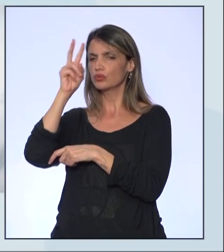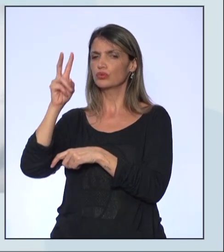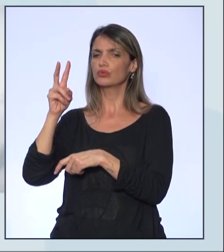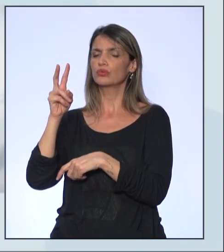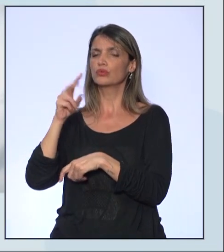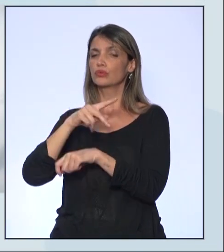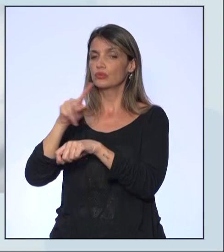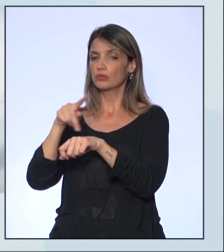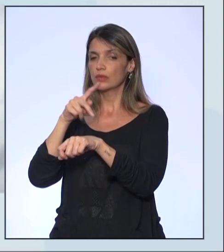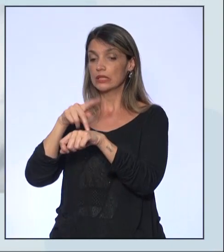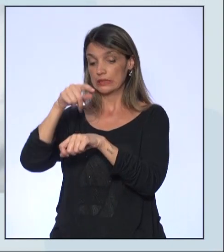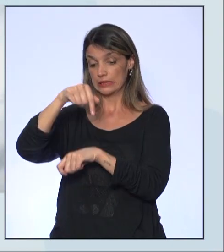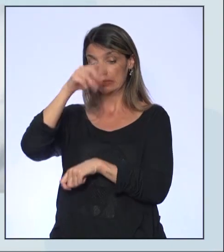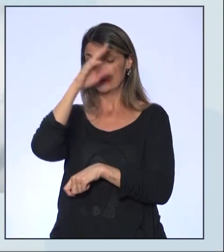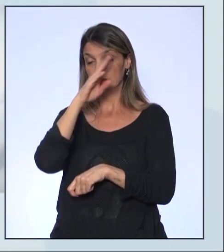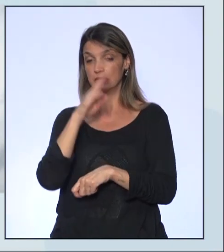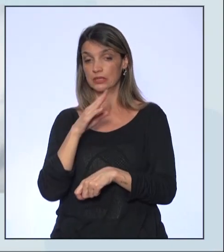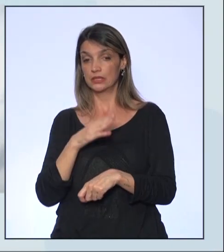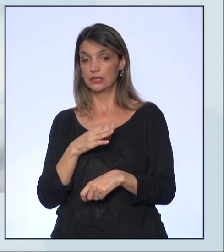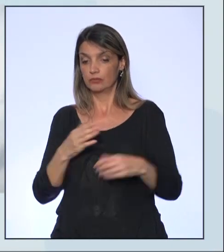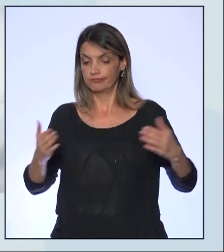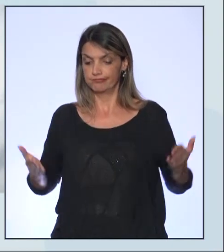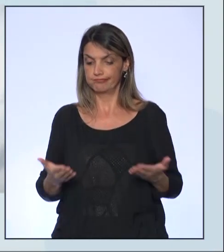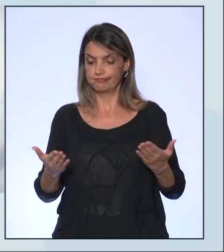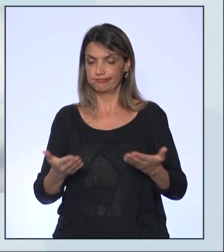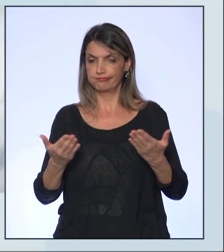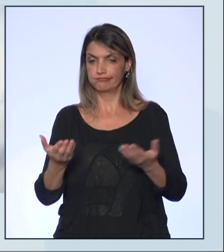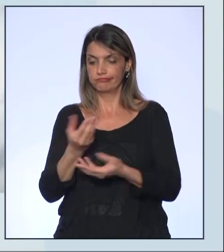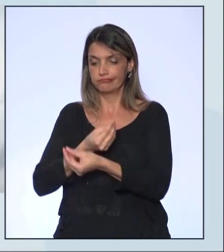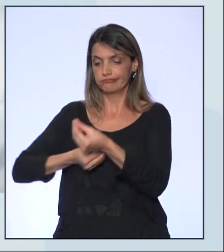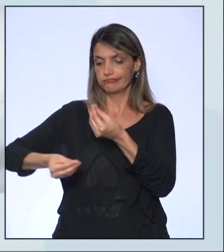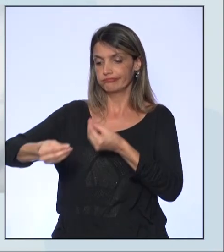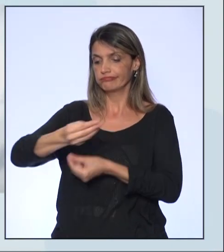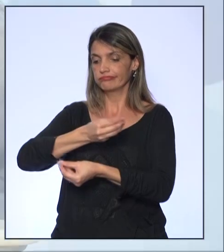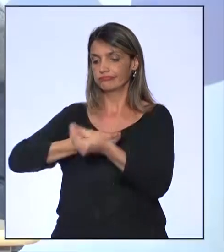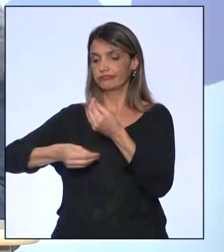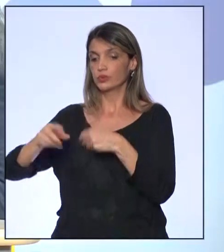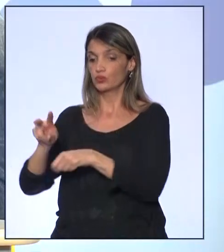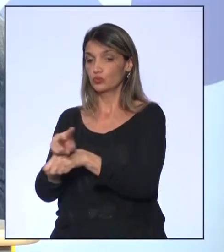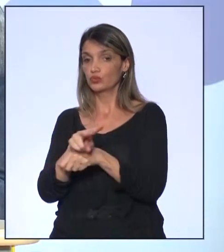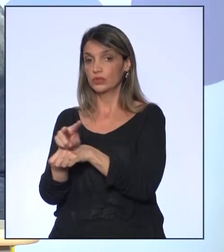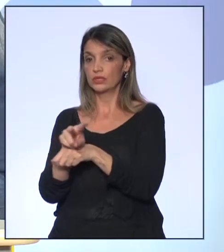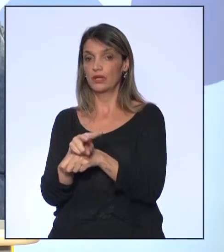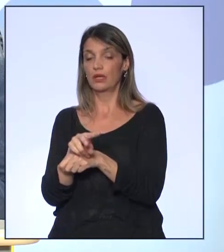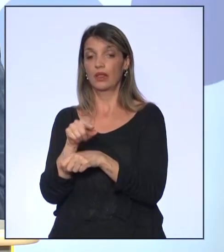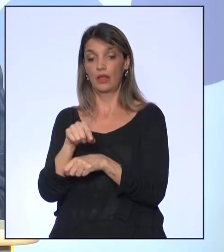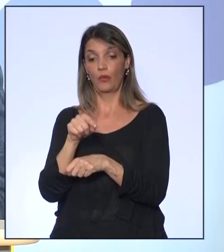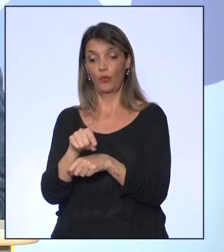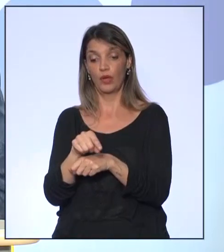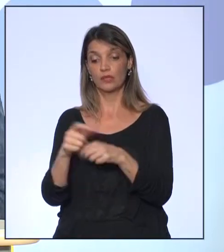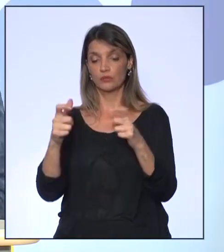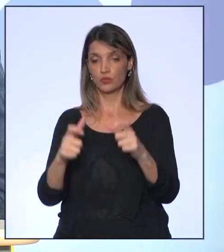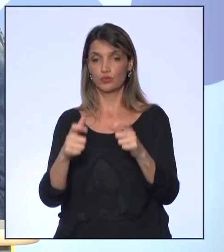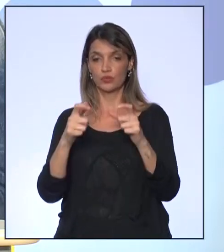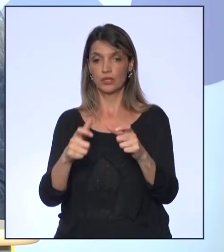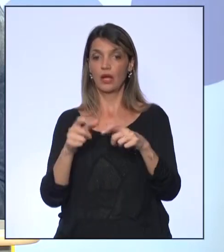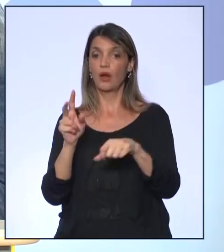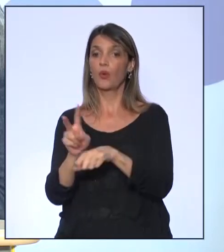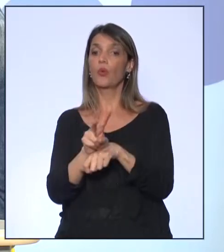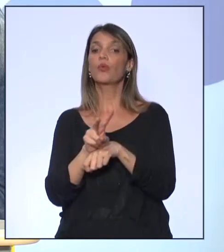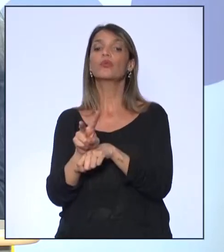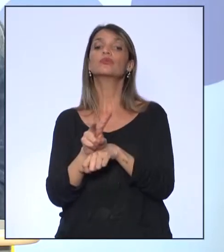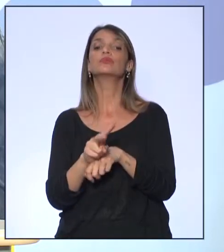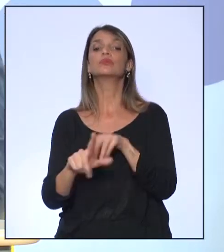de promover a permanência desses bens entre as gerações. Ou seja, o IPHAN, então, ele cuida de todas essas leis